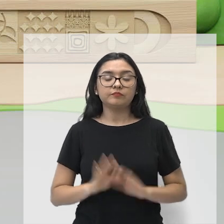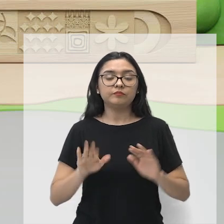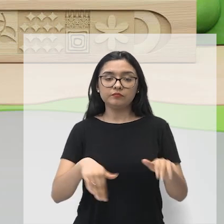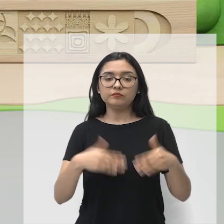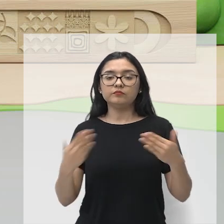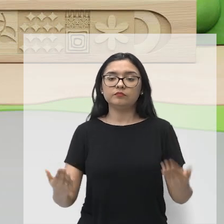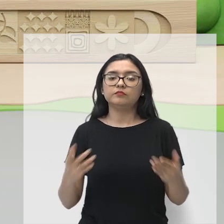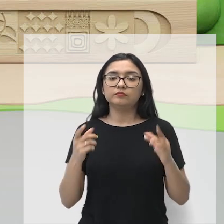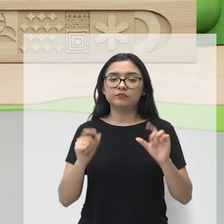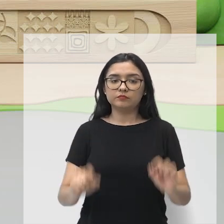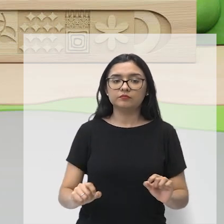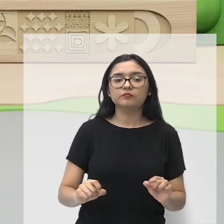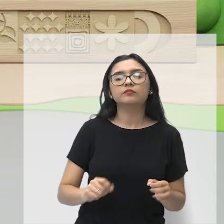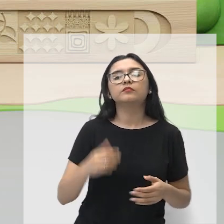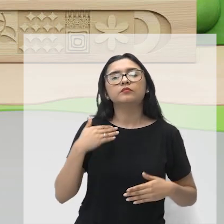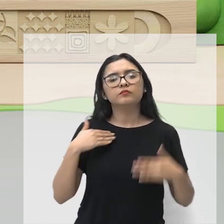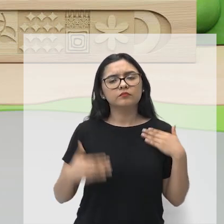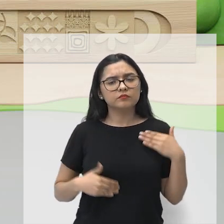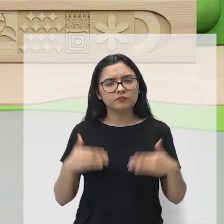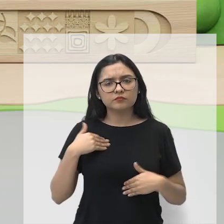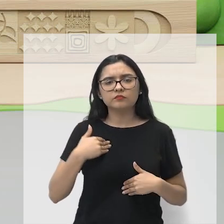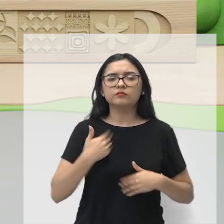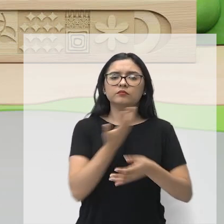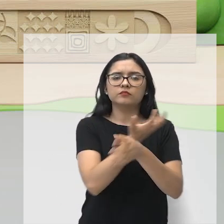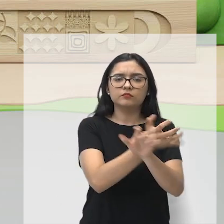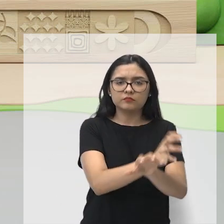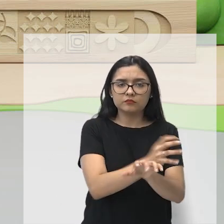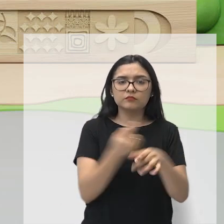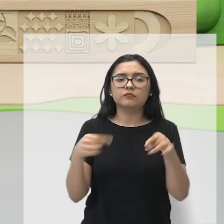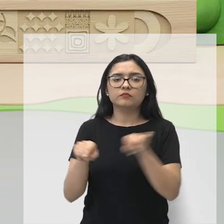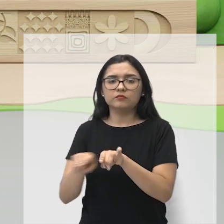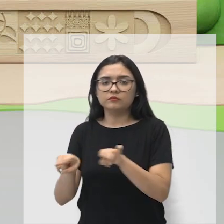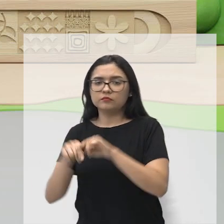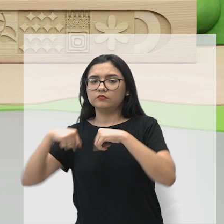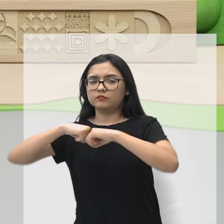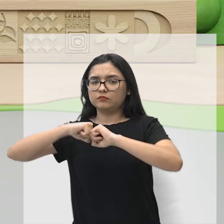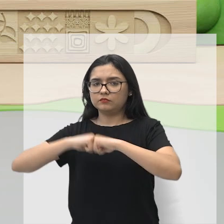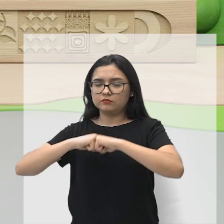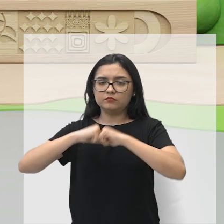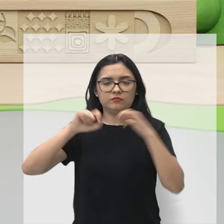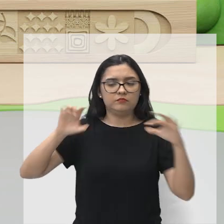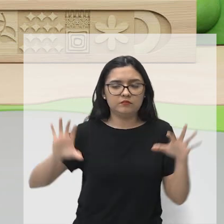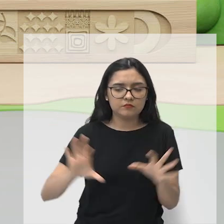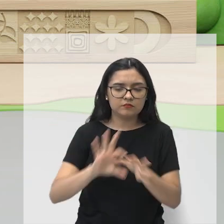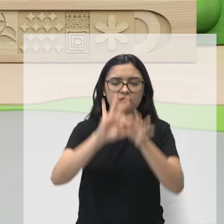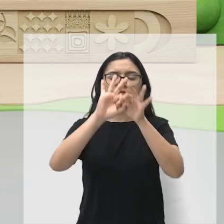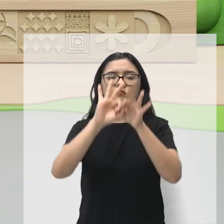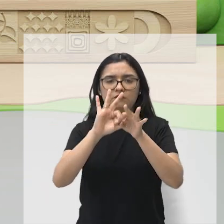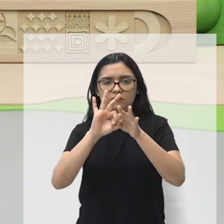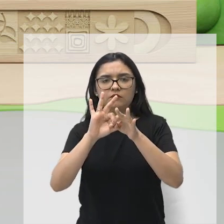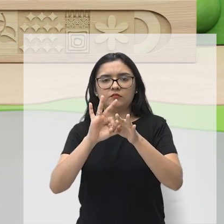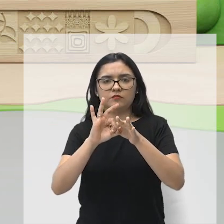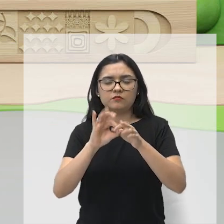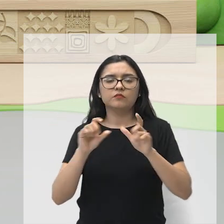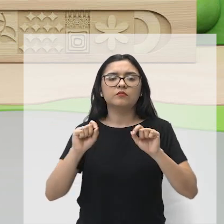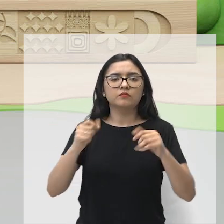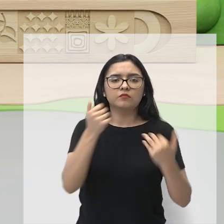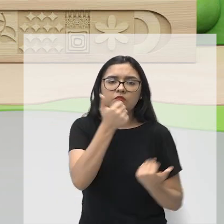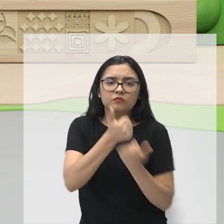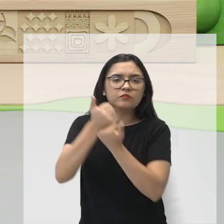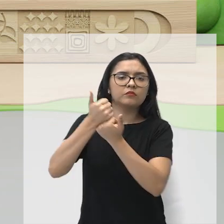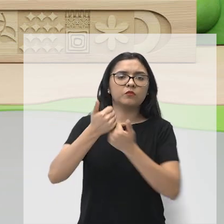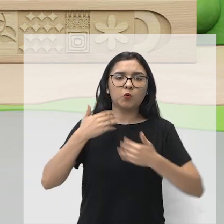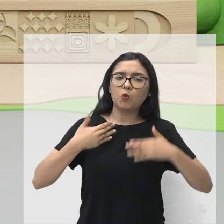O nosso sistema esquelético e sistema articular trabalham juntos, sustentando